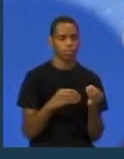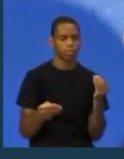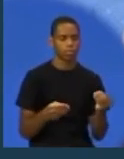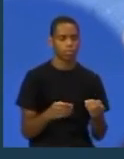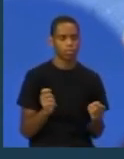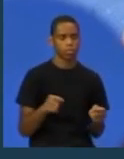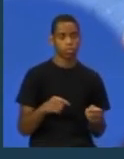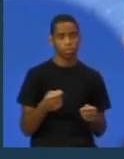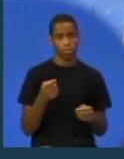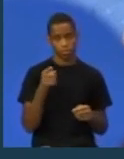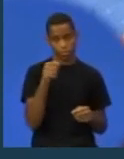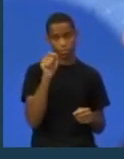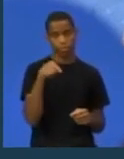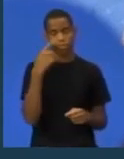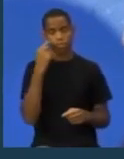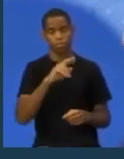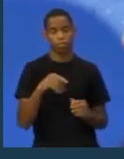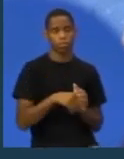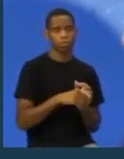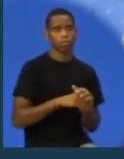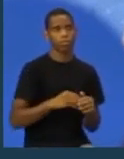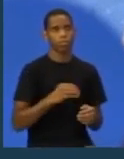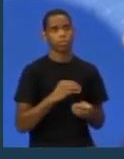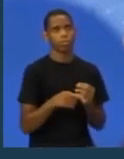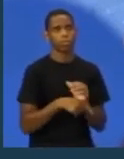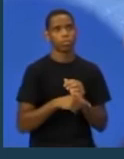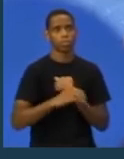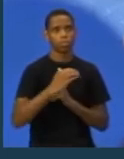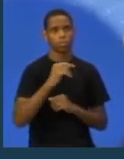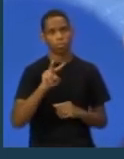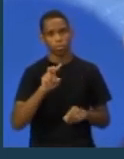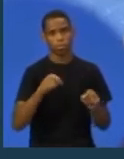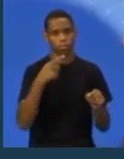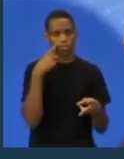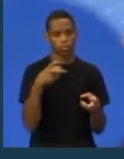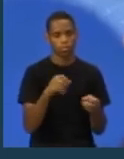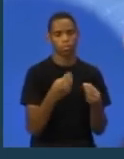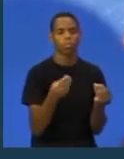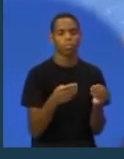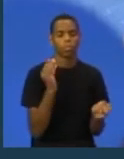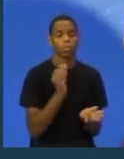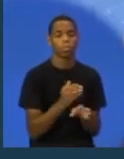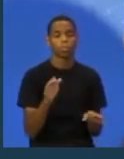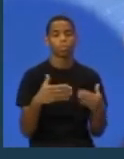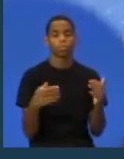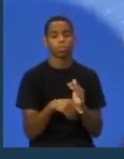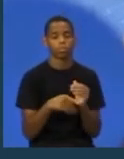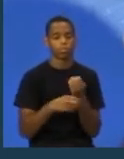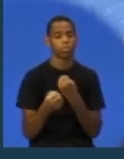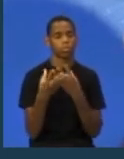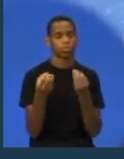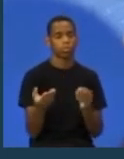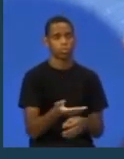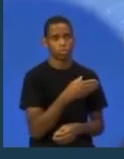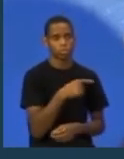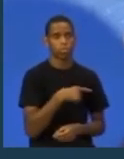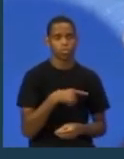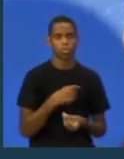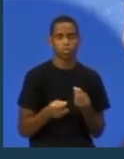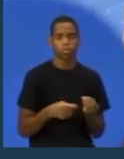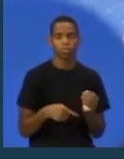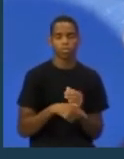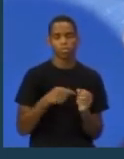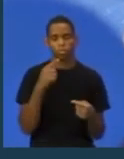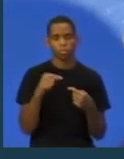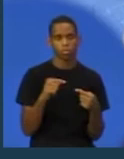medidas, então você pode utilizar o coeficiente de variação. E aí você descobre qual desse conjunto de dados, ou qual dado aqui,